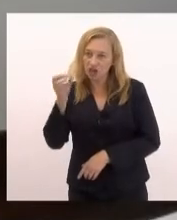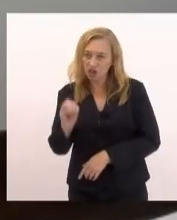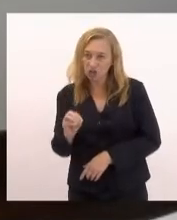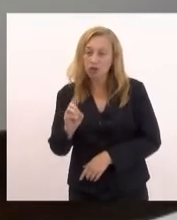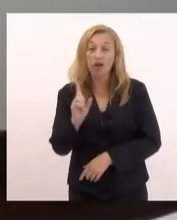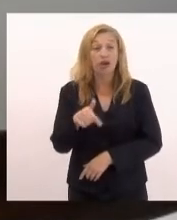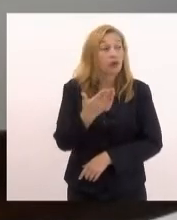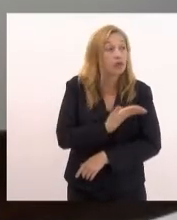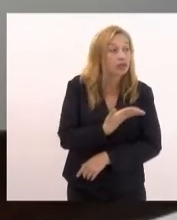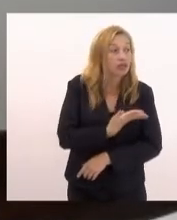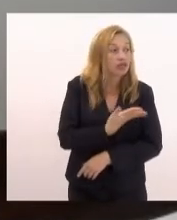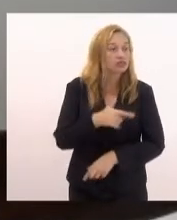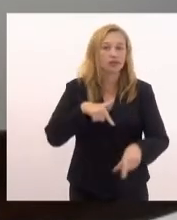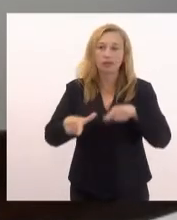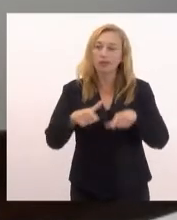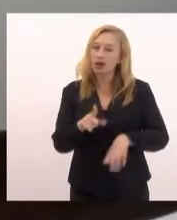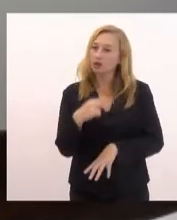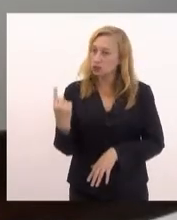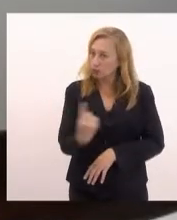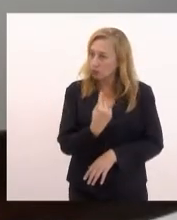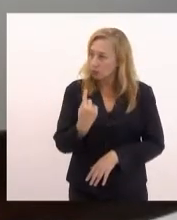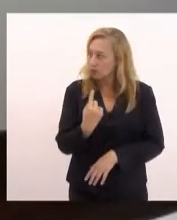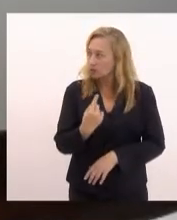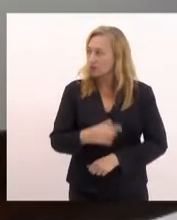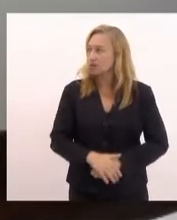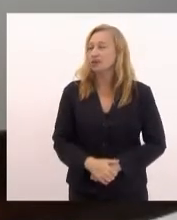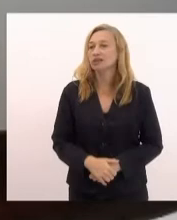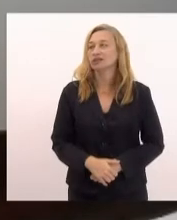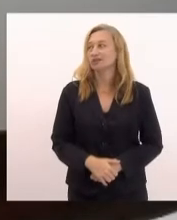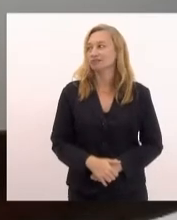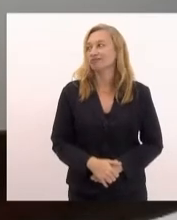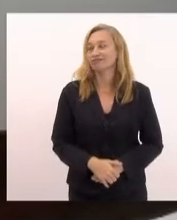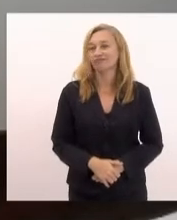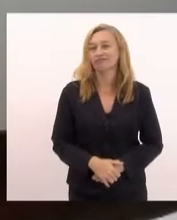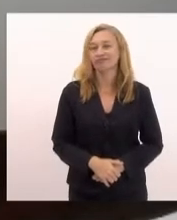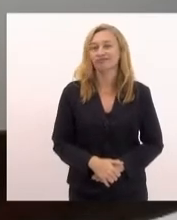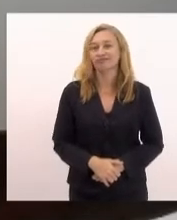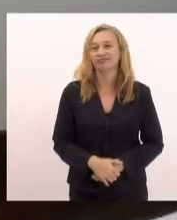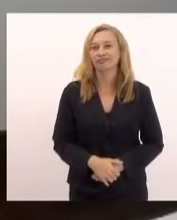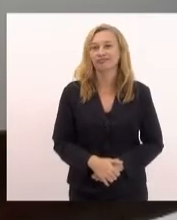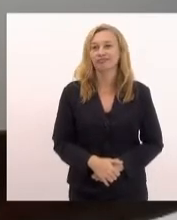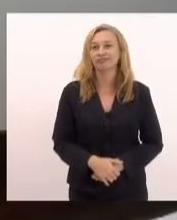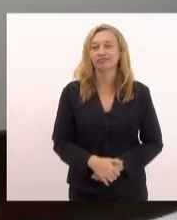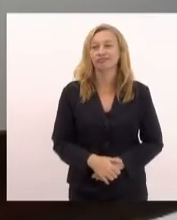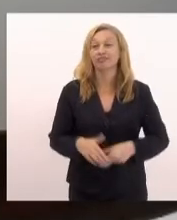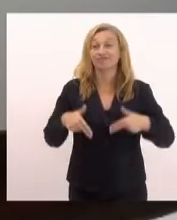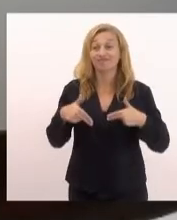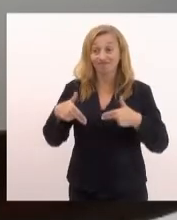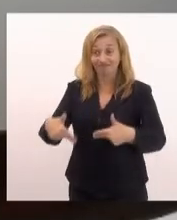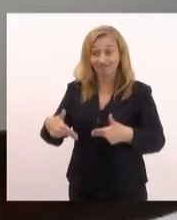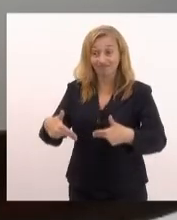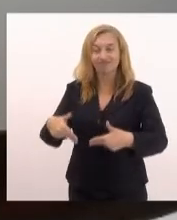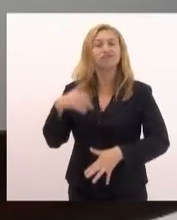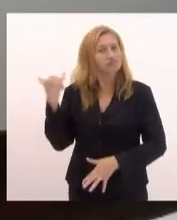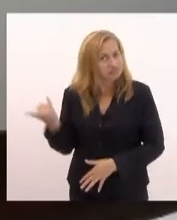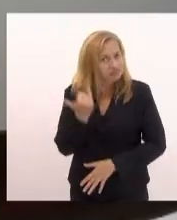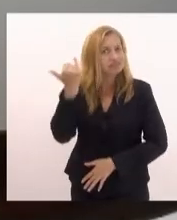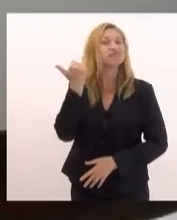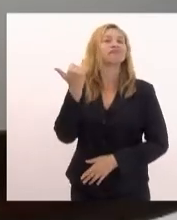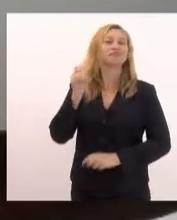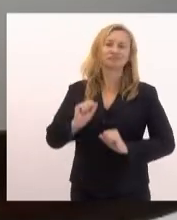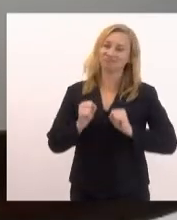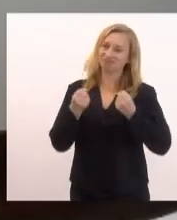colega de trabalho nossa, muito atuante, muito presente, e, ao mesmo tempo, uma ativista importante na